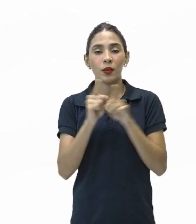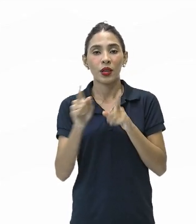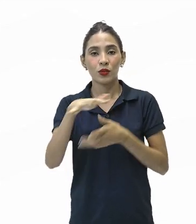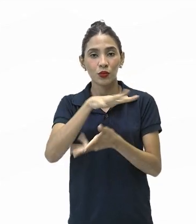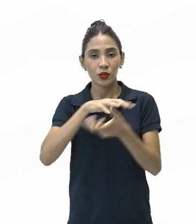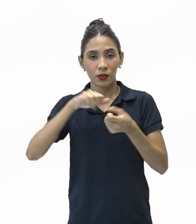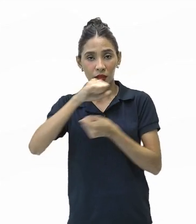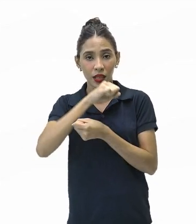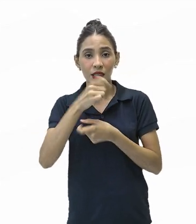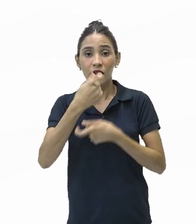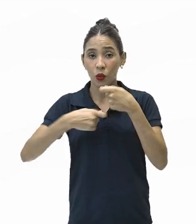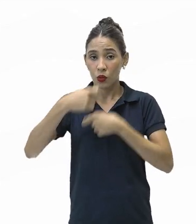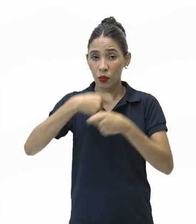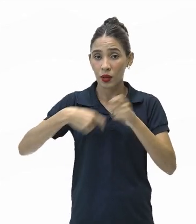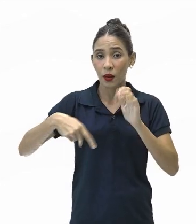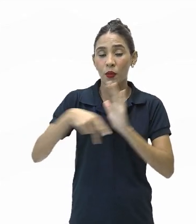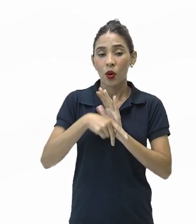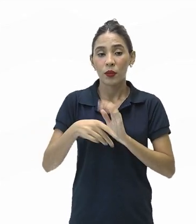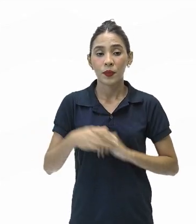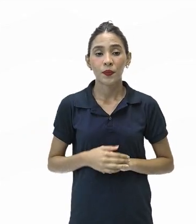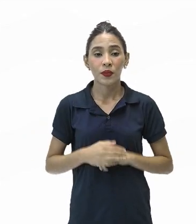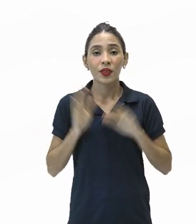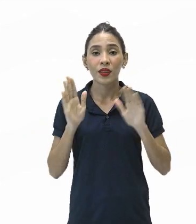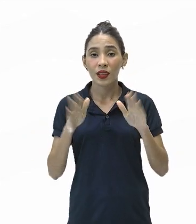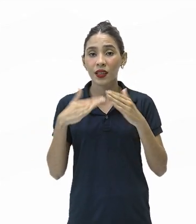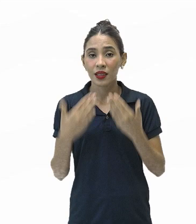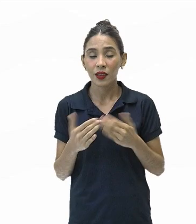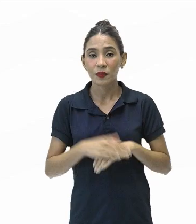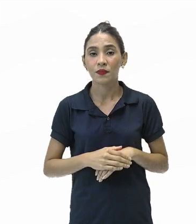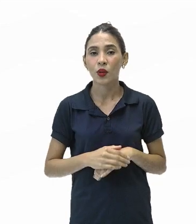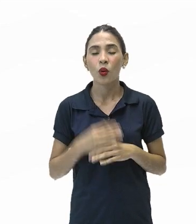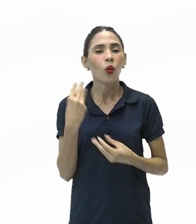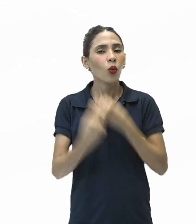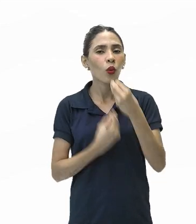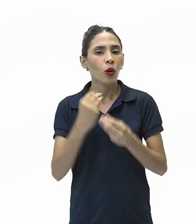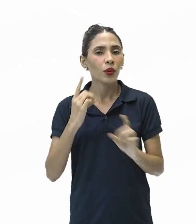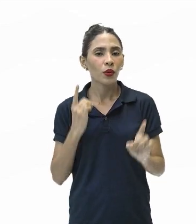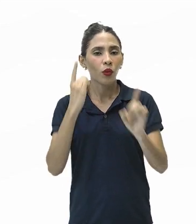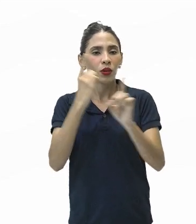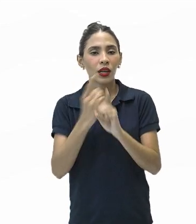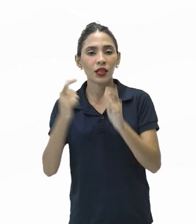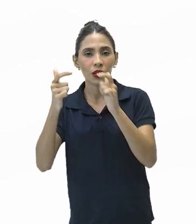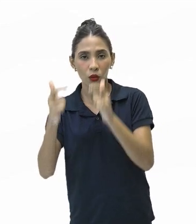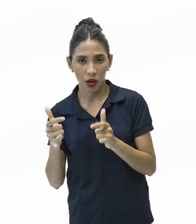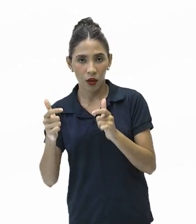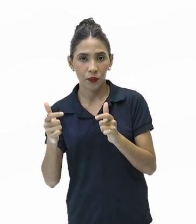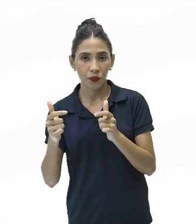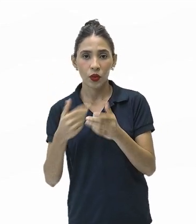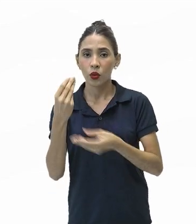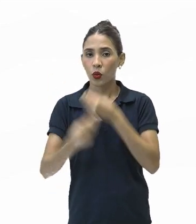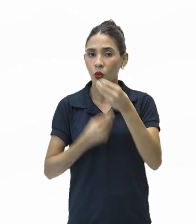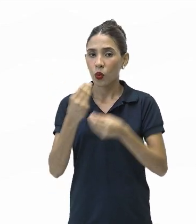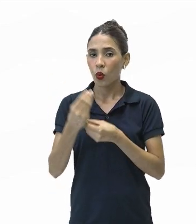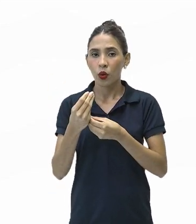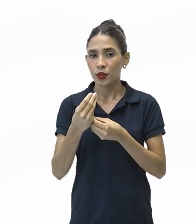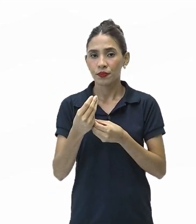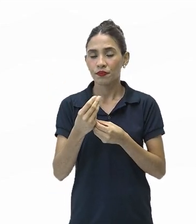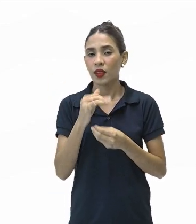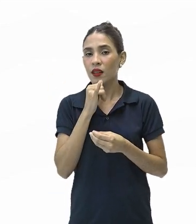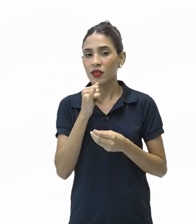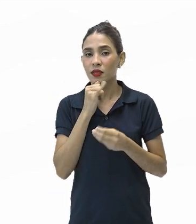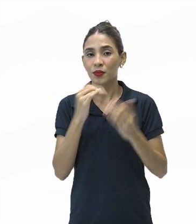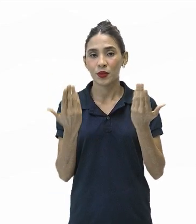da propriedade. Então, onde é encontrada essa reserva legal? Onde ela vai ser encontrada dentro de